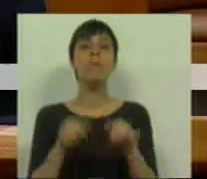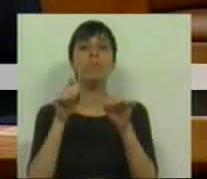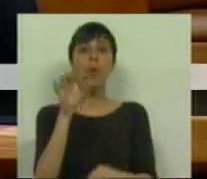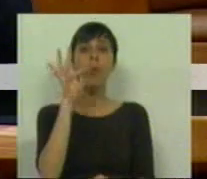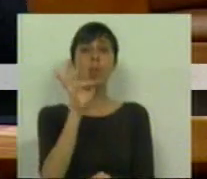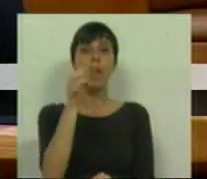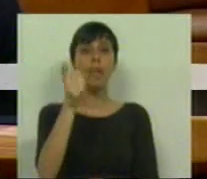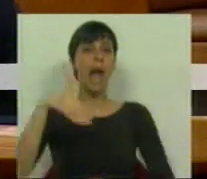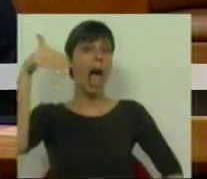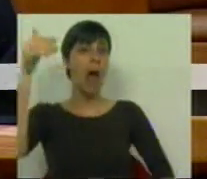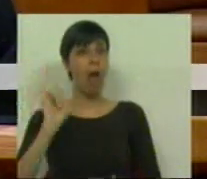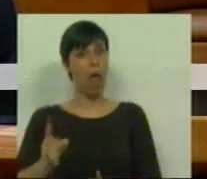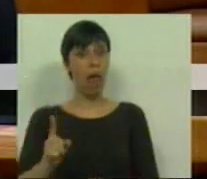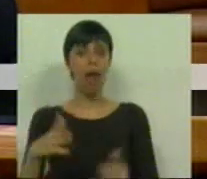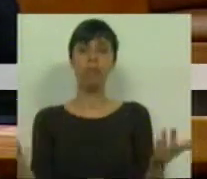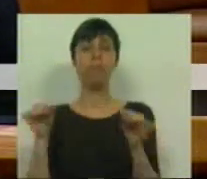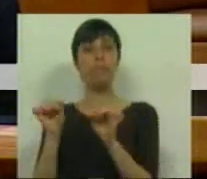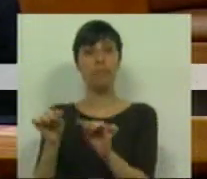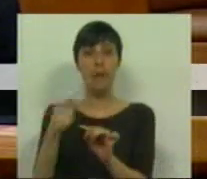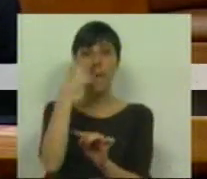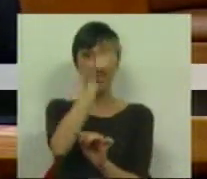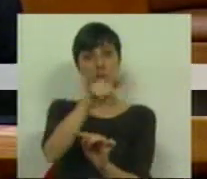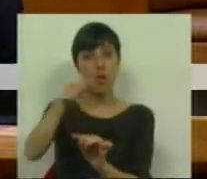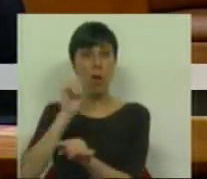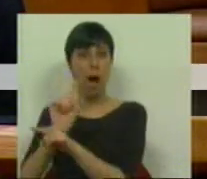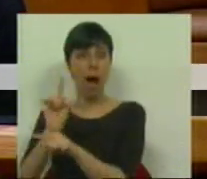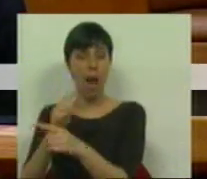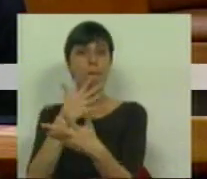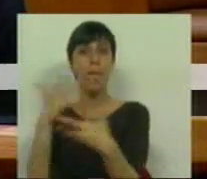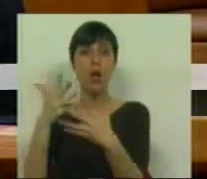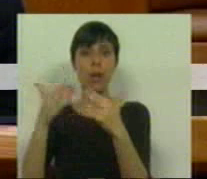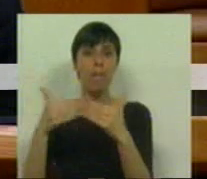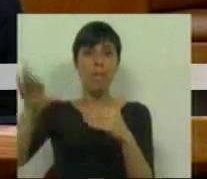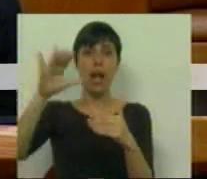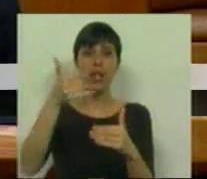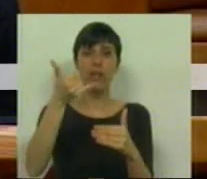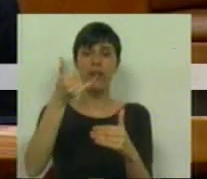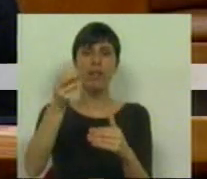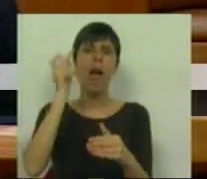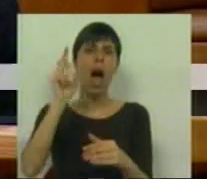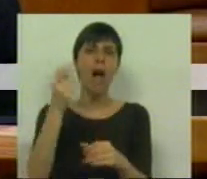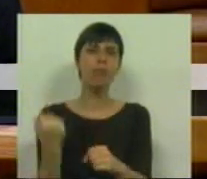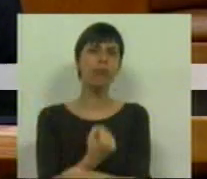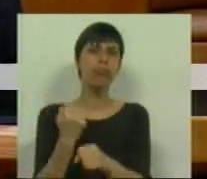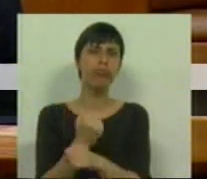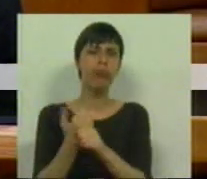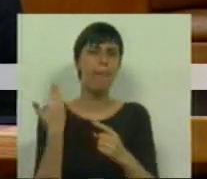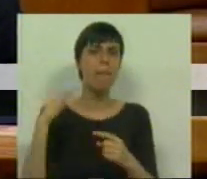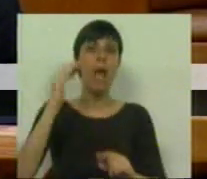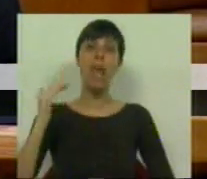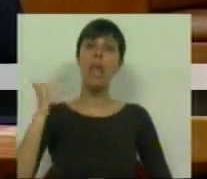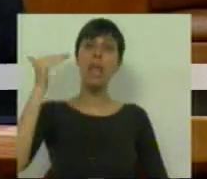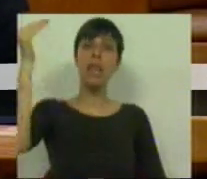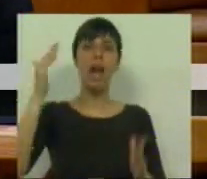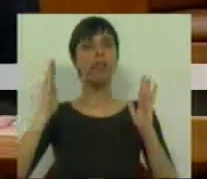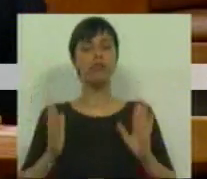de 45 anos. É estas pessoas, a maioria com mais de 20 anos de serviço e com uma